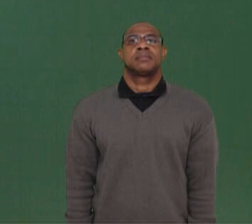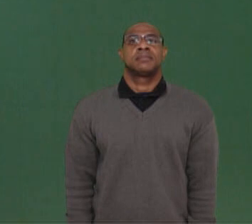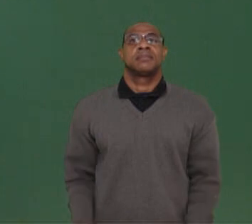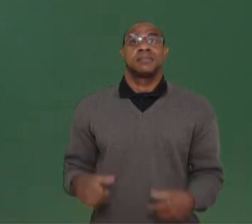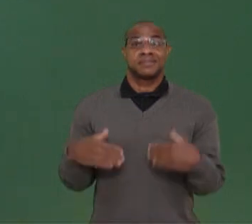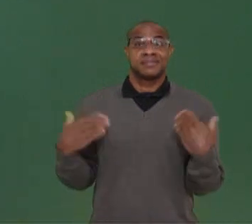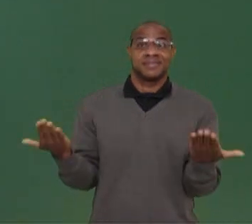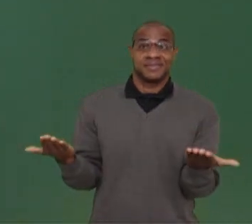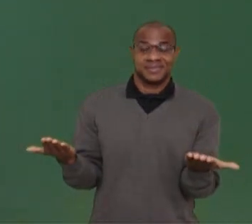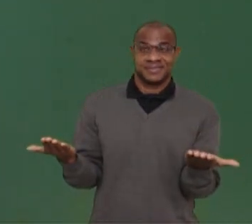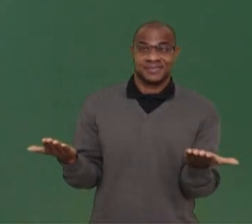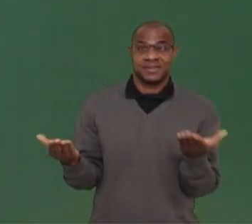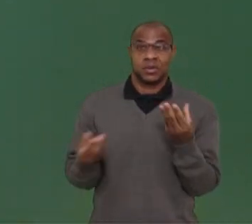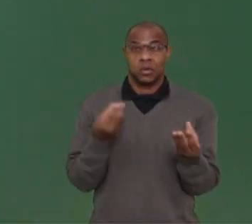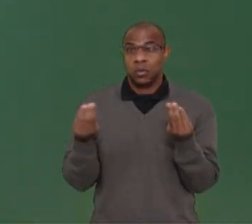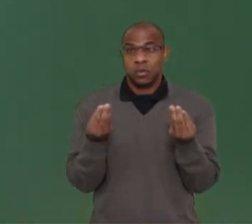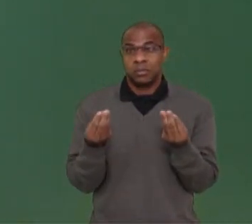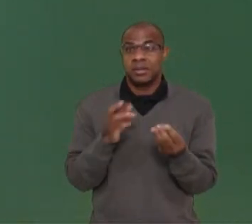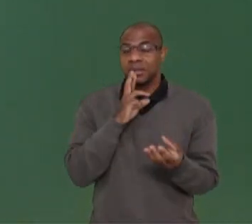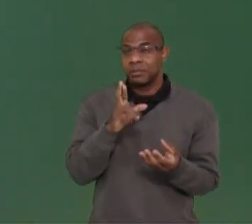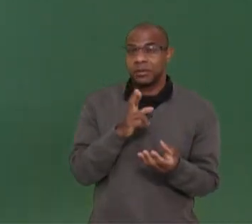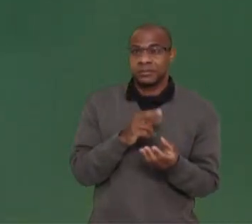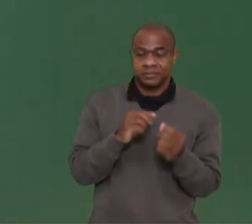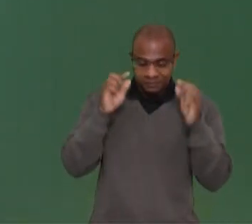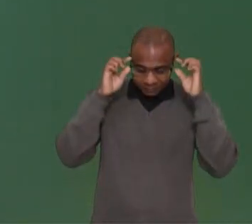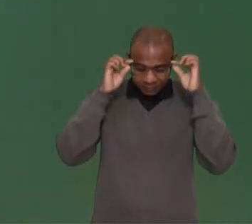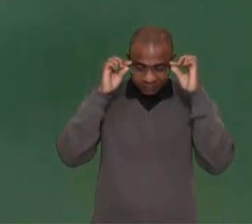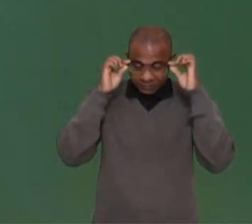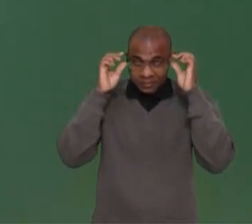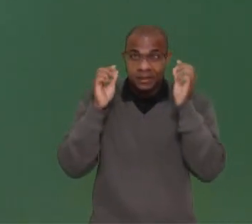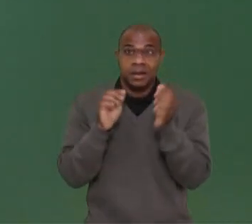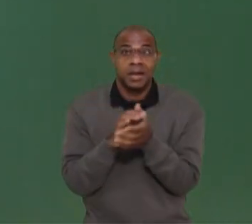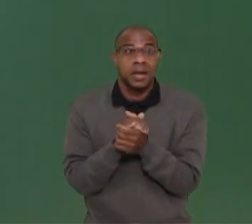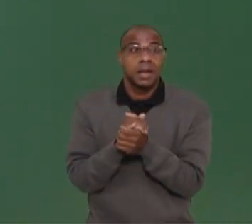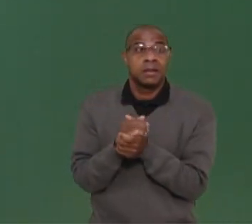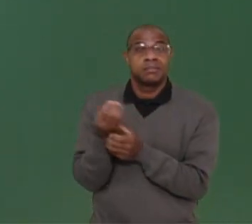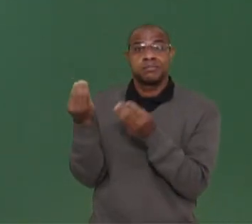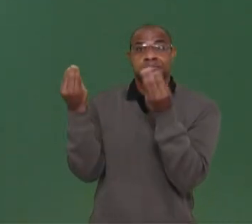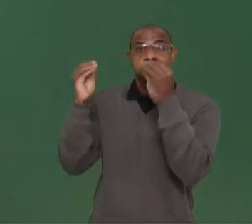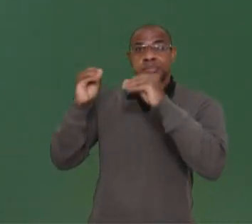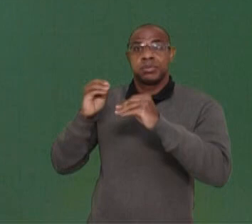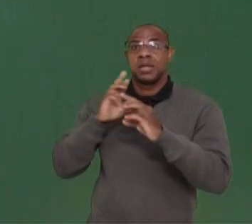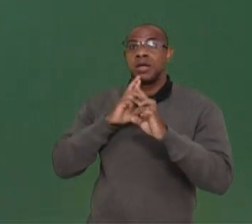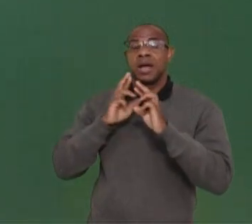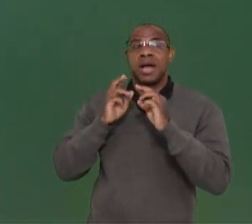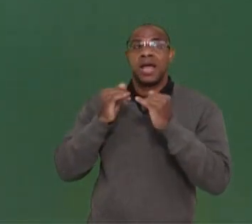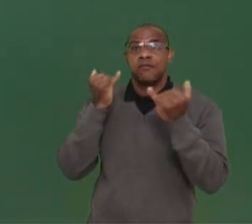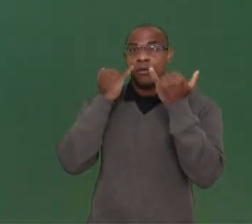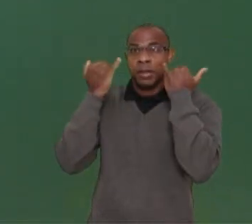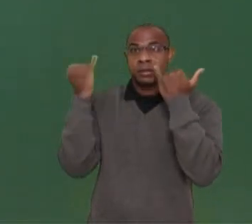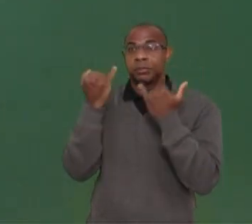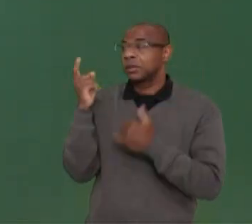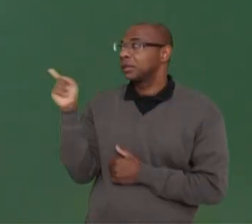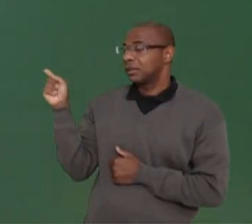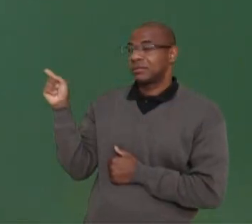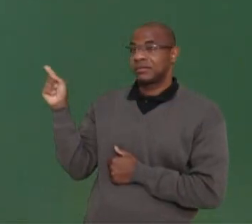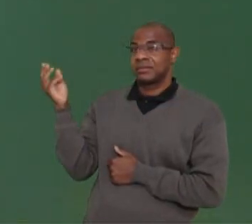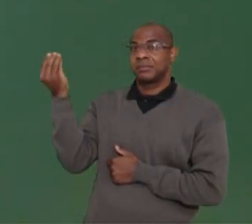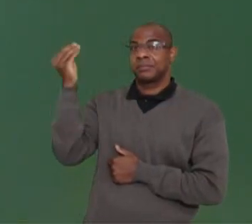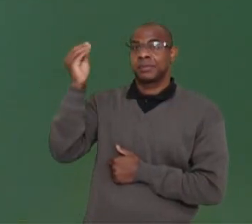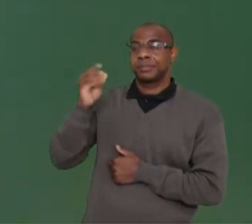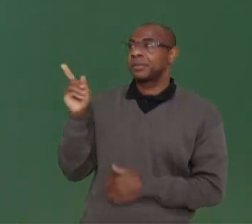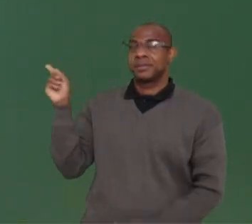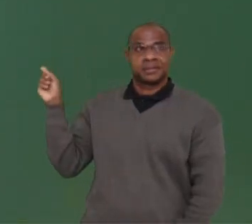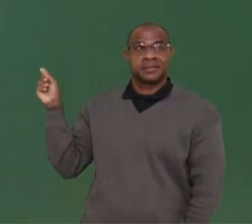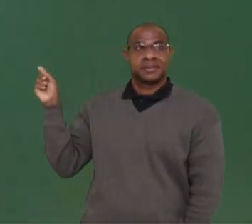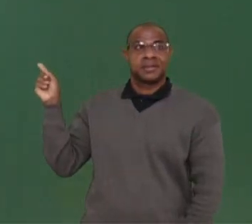E aí, pessoal, como é que ficou a resposta do exercício? Eu anotei aqui no quadro as informações importantes. Olha só, eu tinha 2 opções de pão,